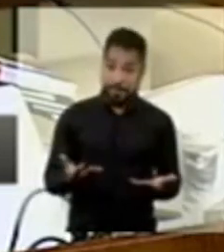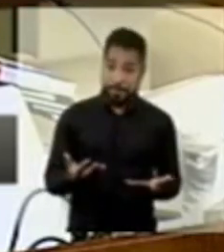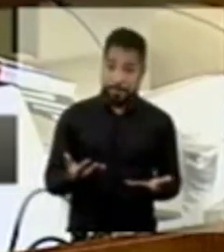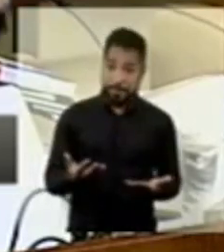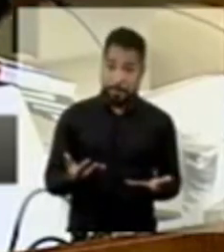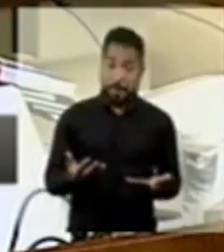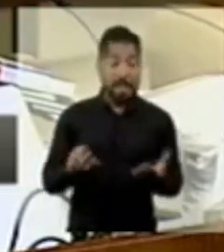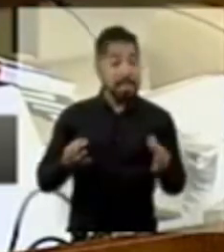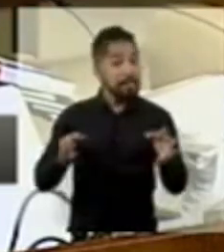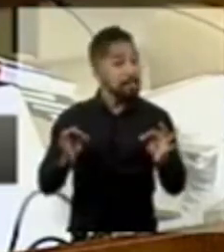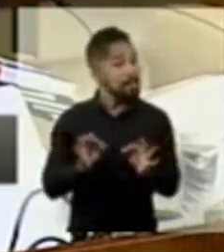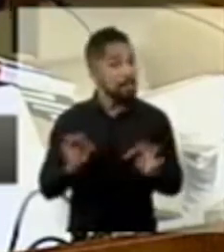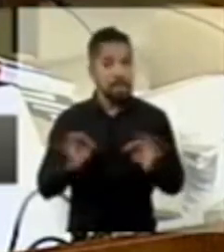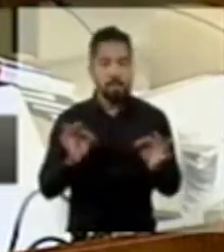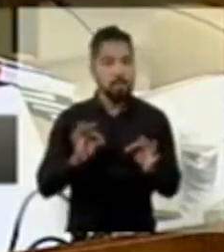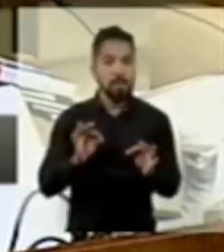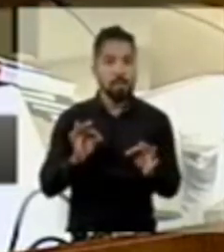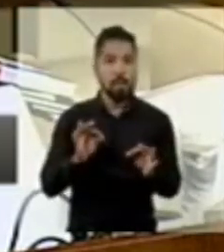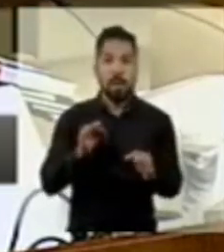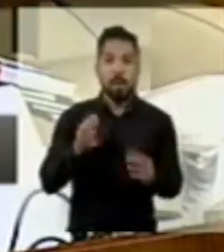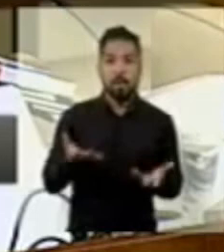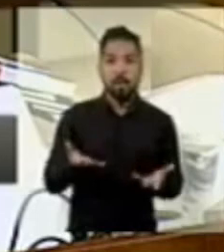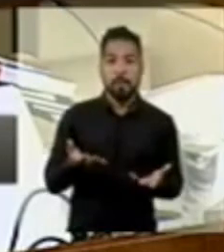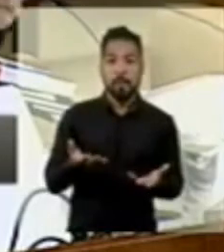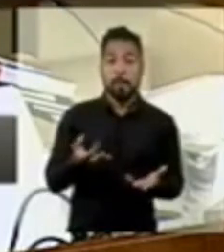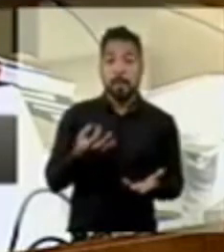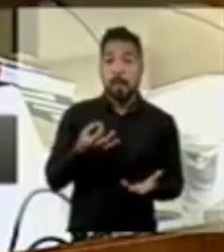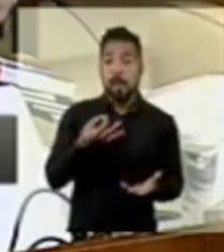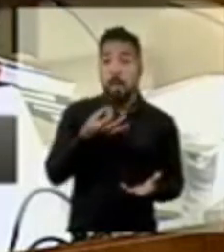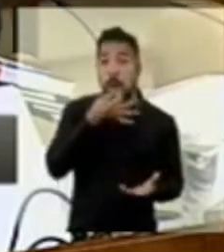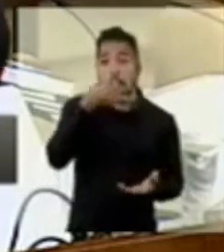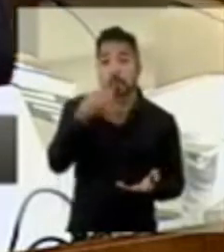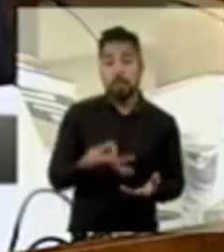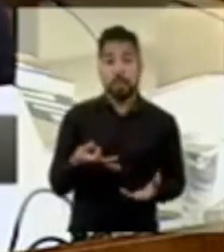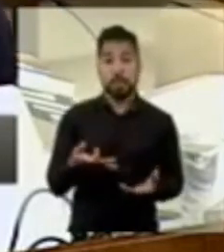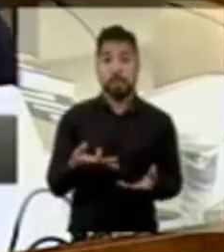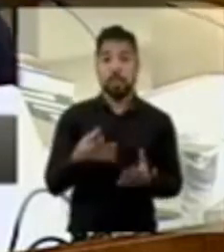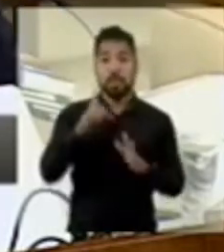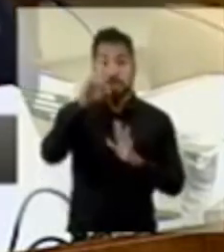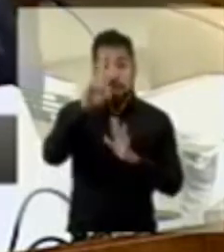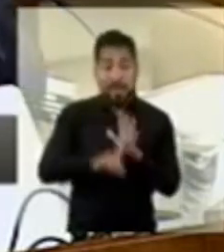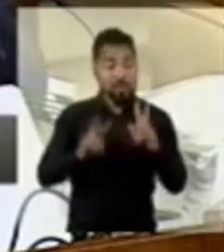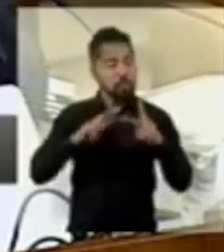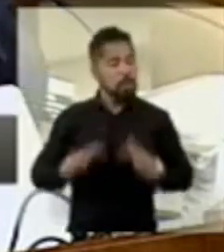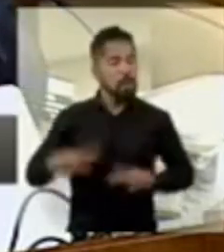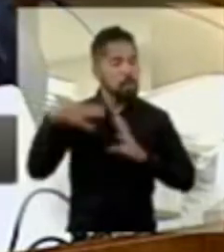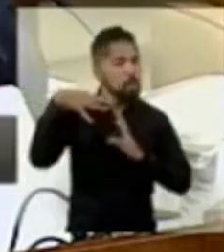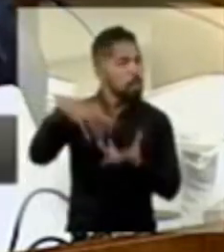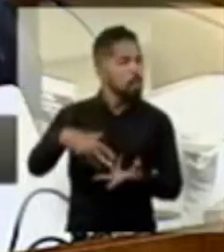nenhuma declaração de direitos humanos no mundo nenhuma